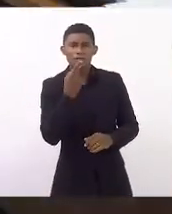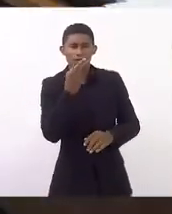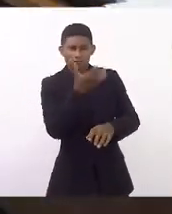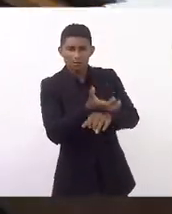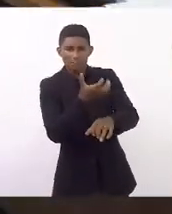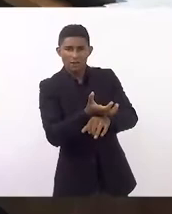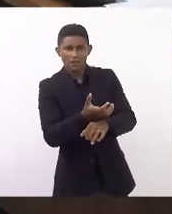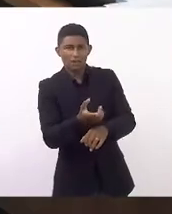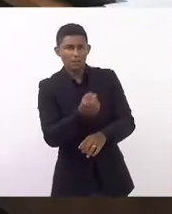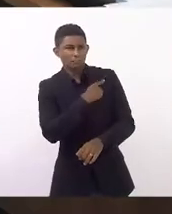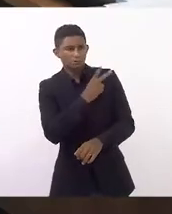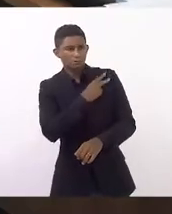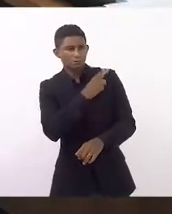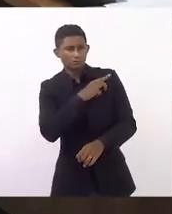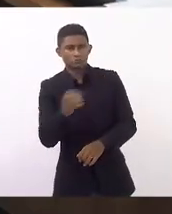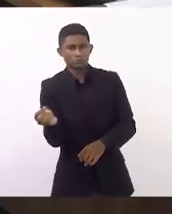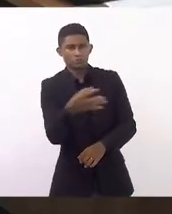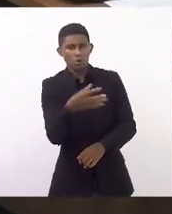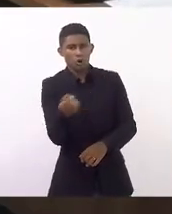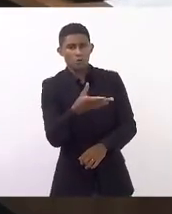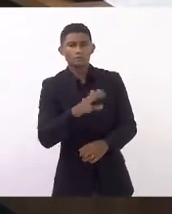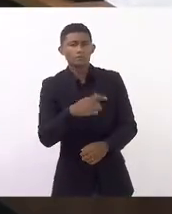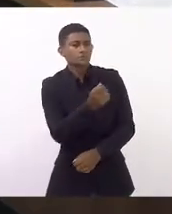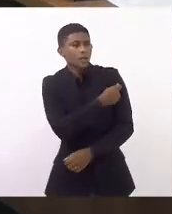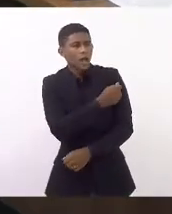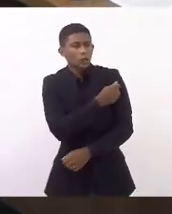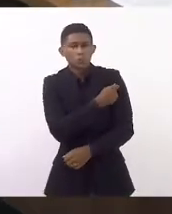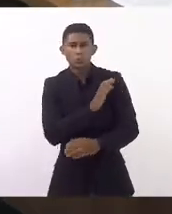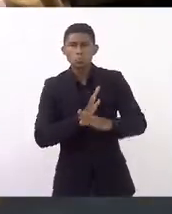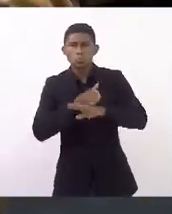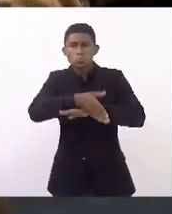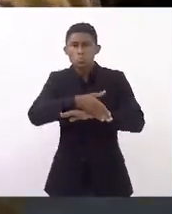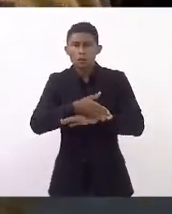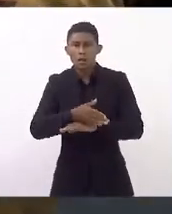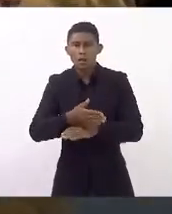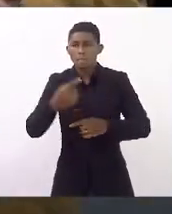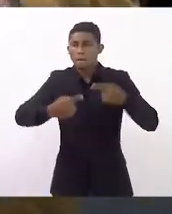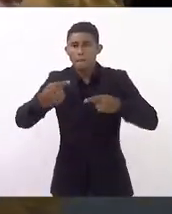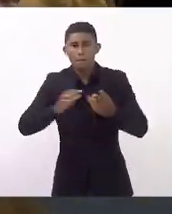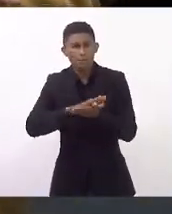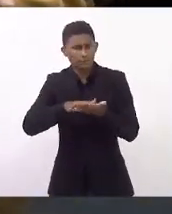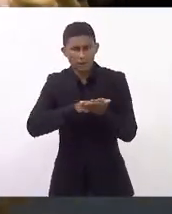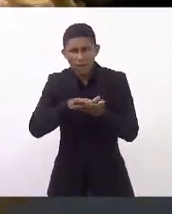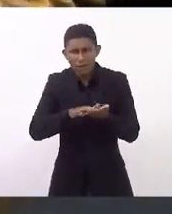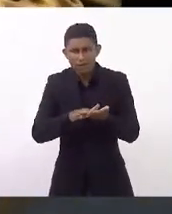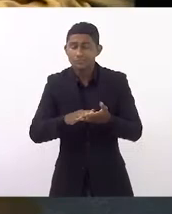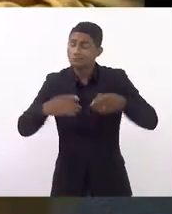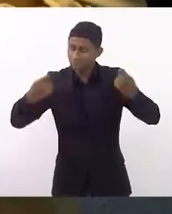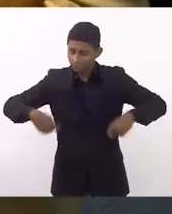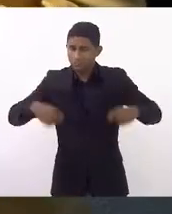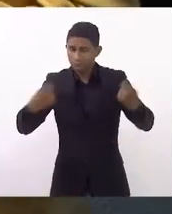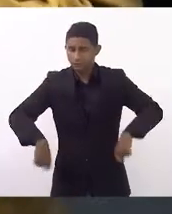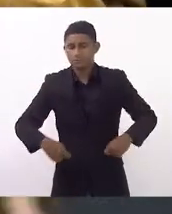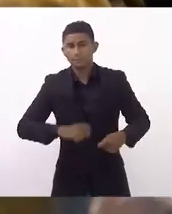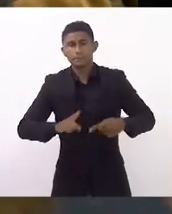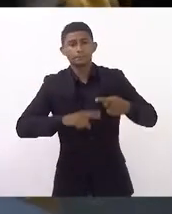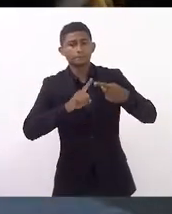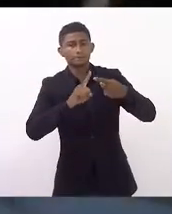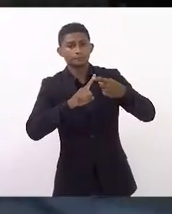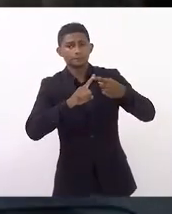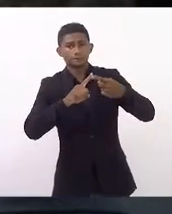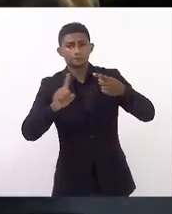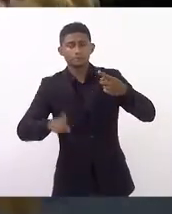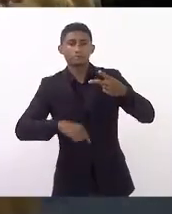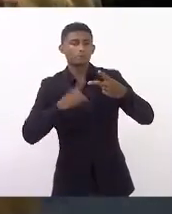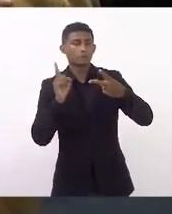estudantes participarem? Há várias entidades estudantis. A segunda questão, Serafini, Valdec e